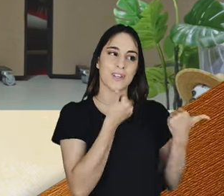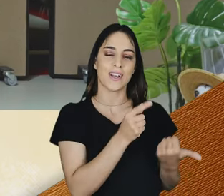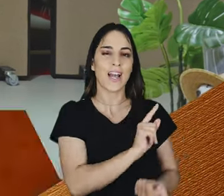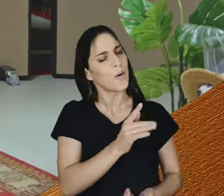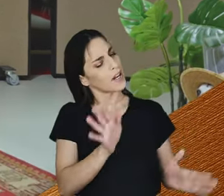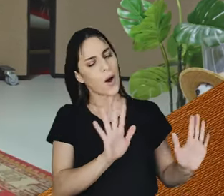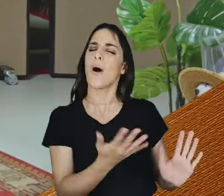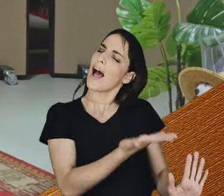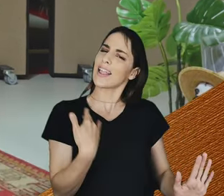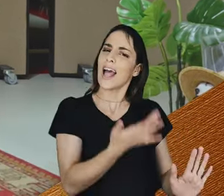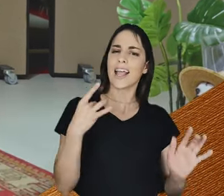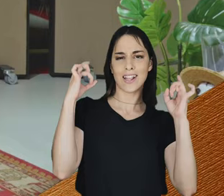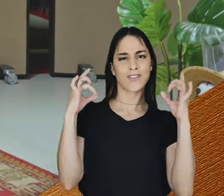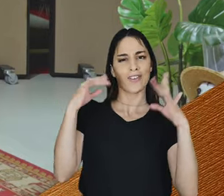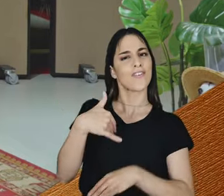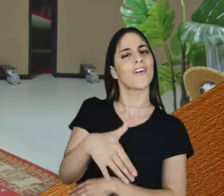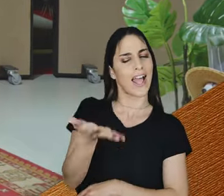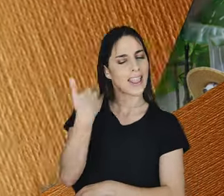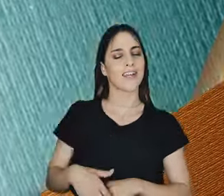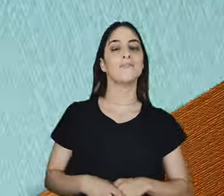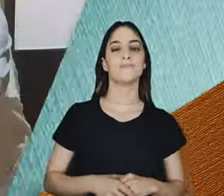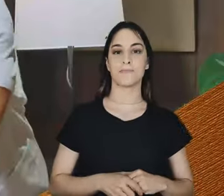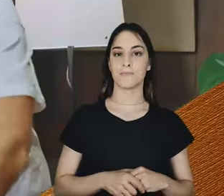Joana. Vai ser divertido, vamos.